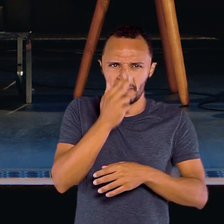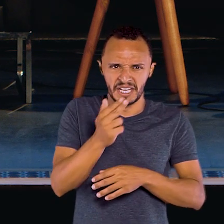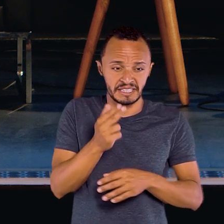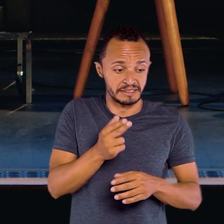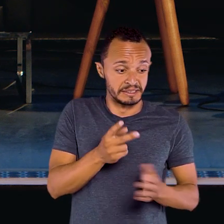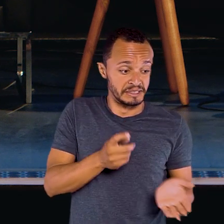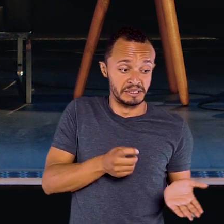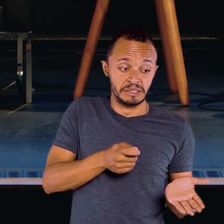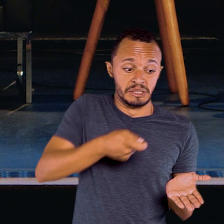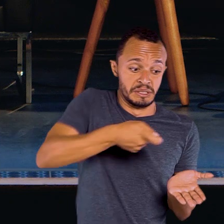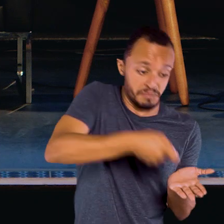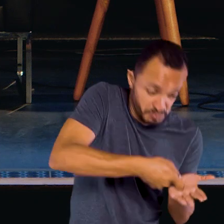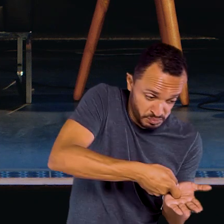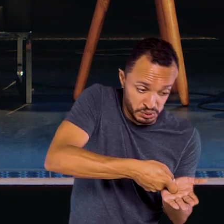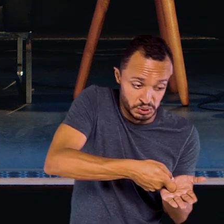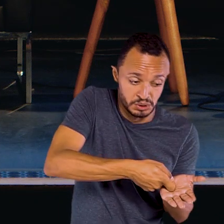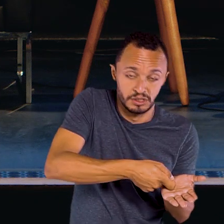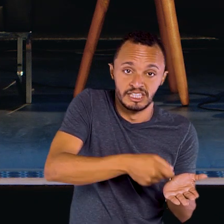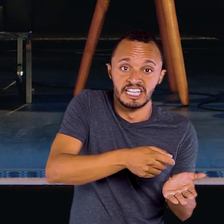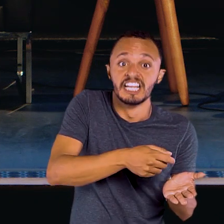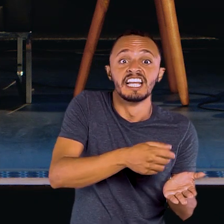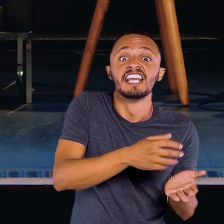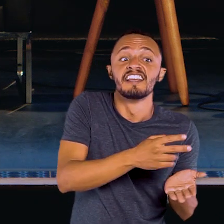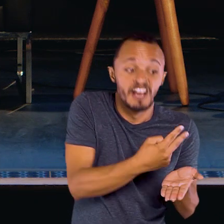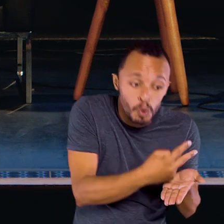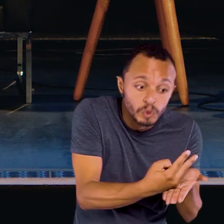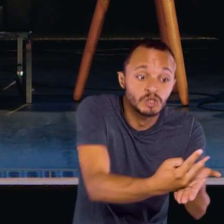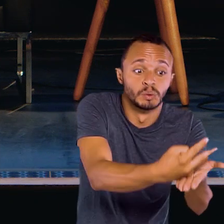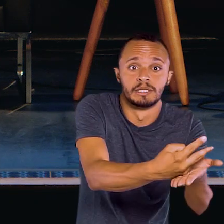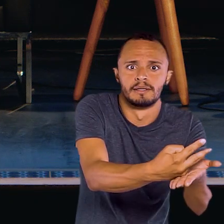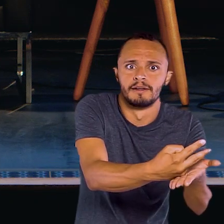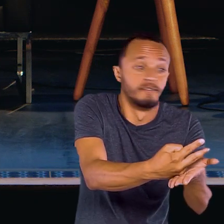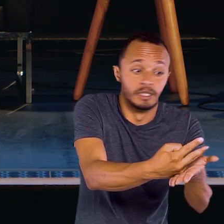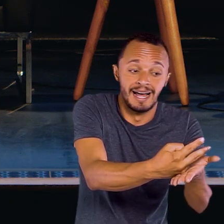são acadêmicas hoje, chega para mim e fala, olha,